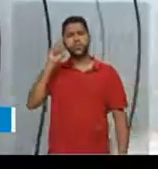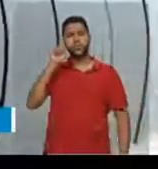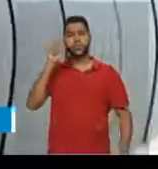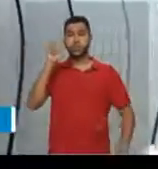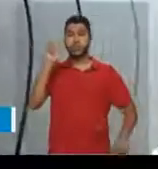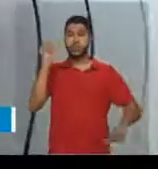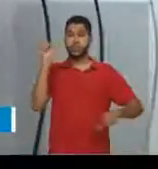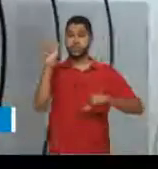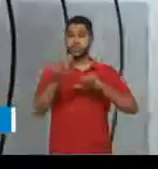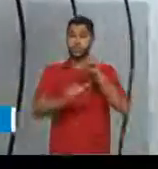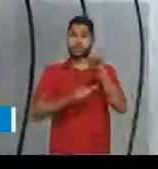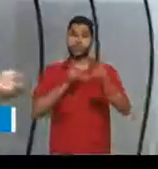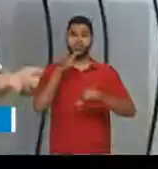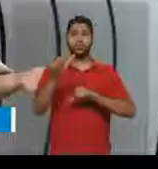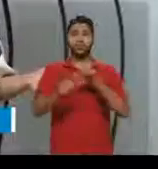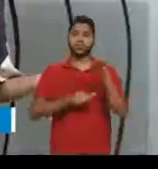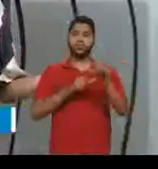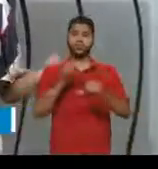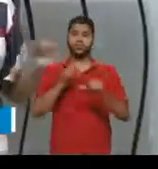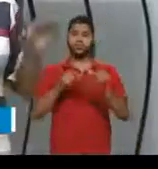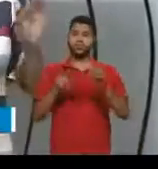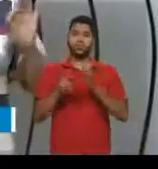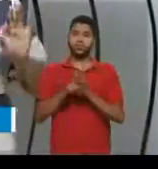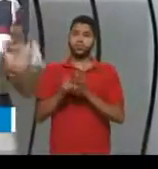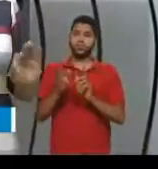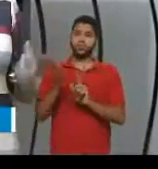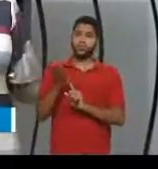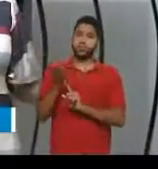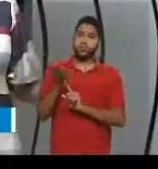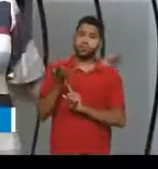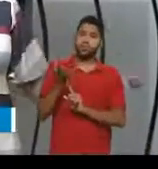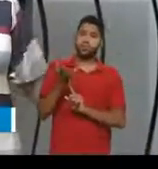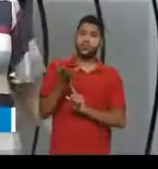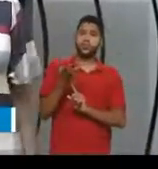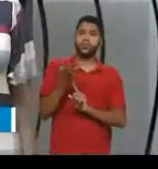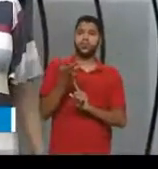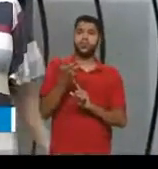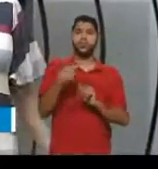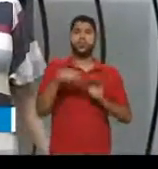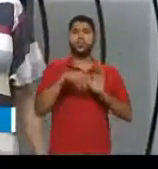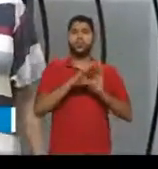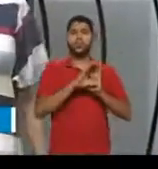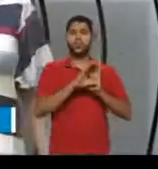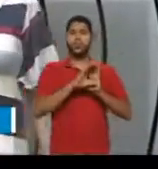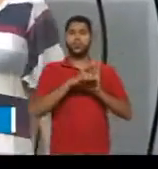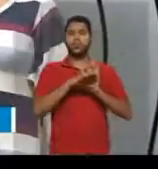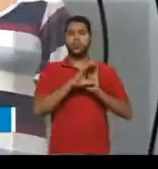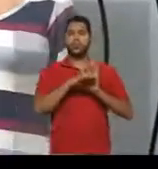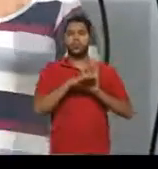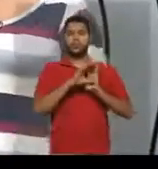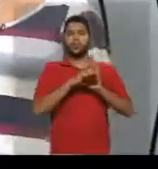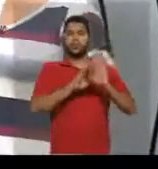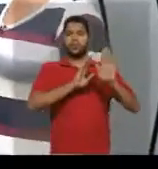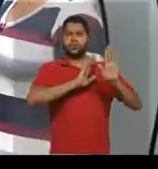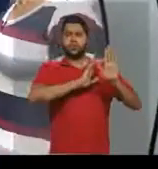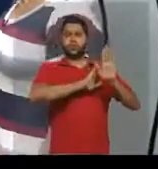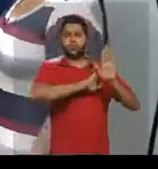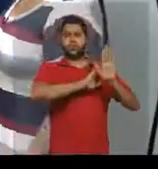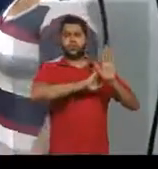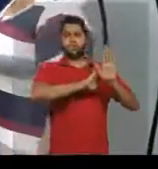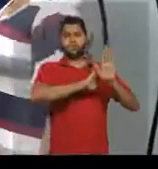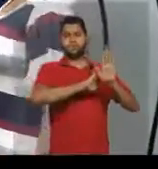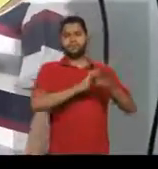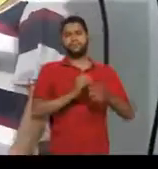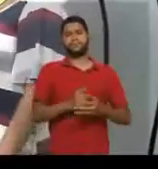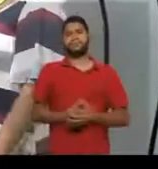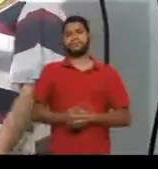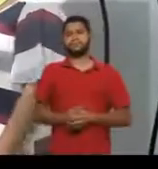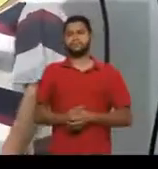transformo ele em um objeto de arte e trago um conceito por trás disso.